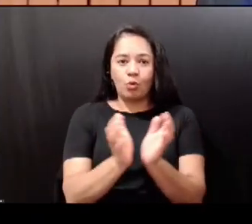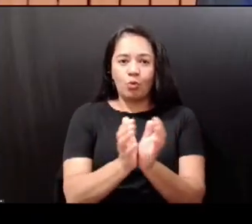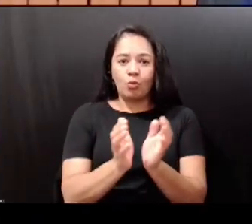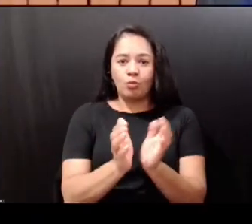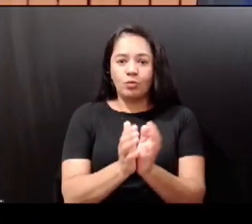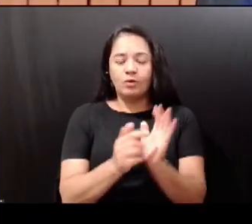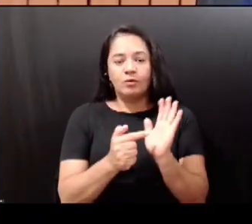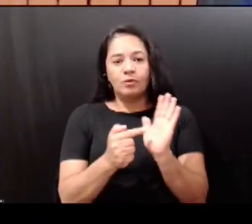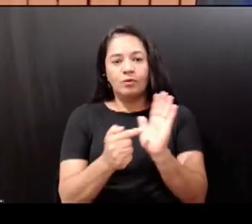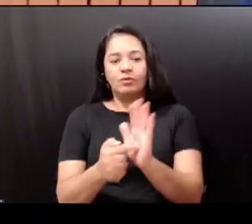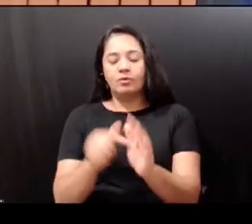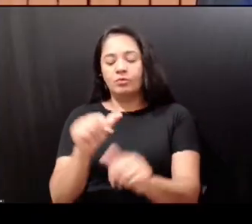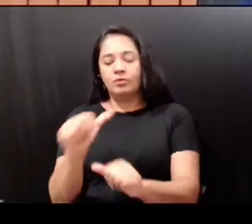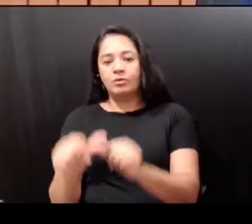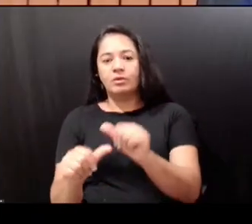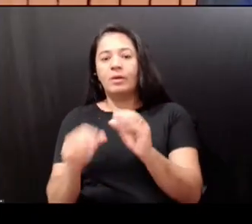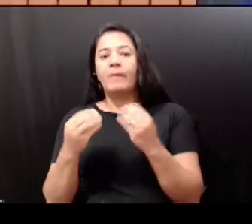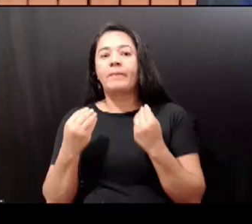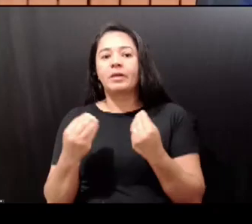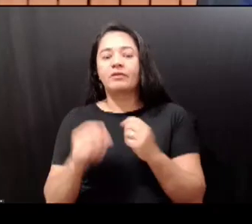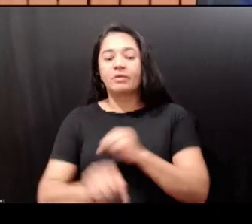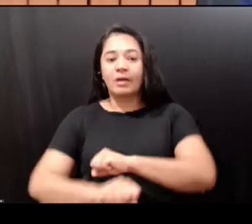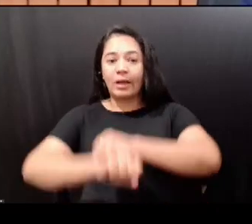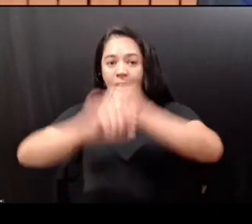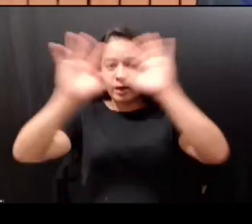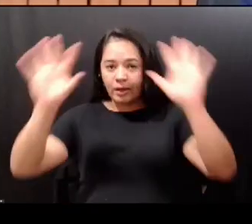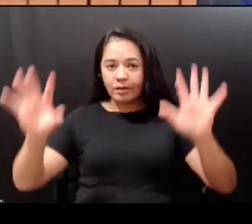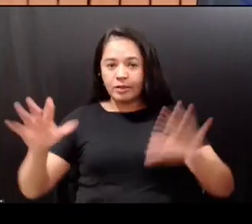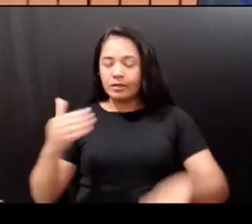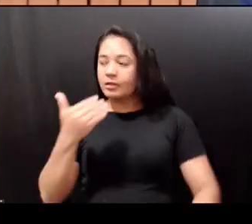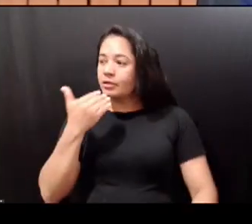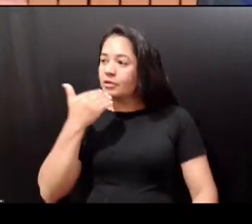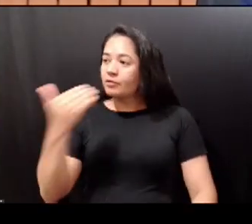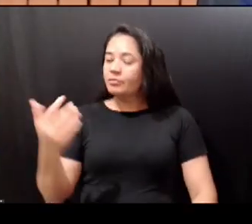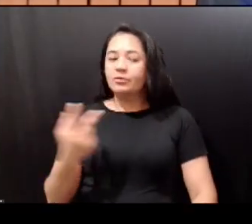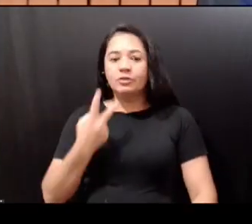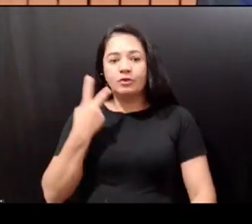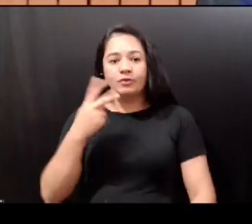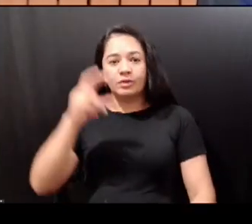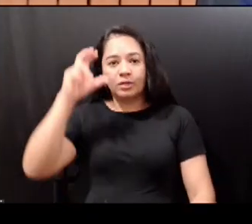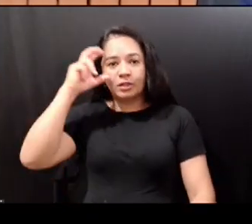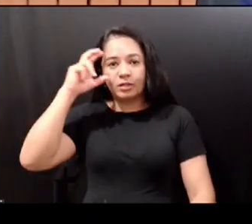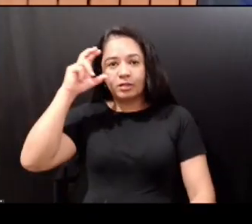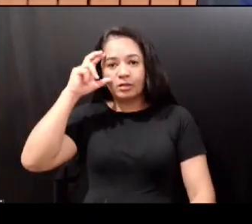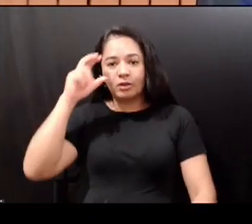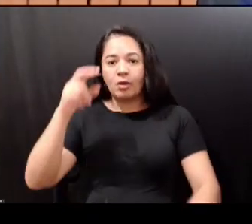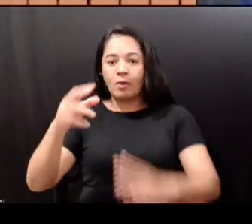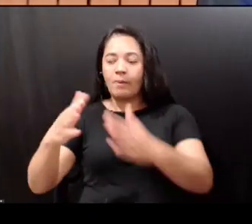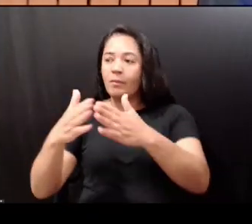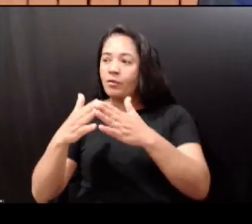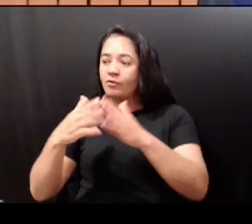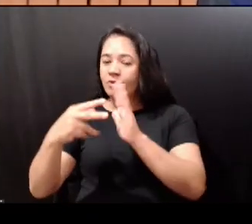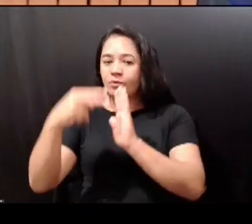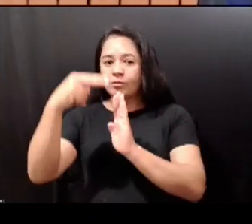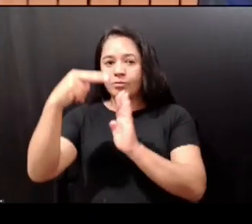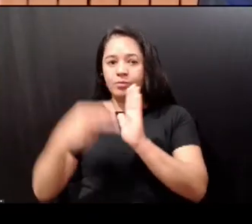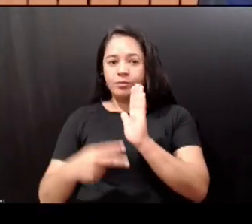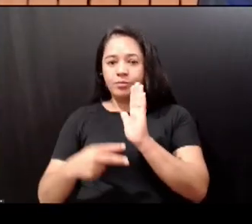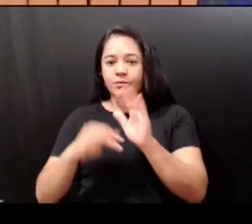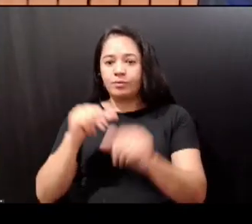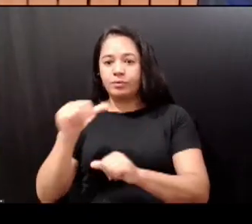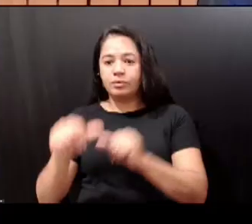alteração para que isso fique claro, e eu vou pedir ao vereador Carlinhos Camelô que também possa fazer a leitura dessa alteração